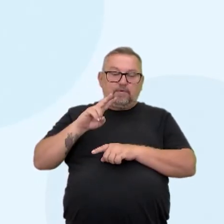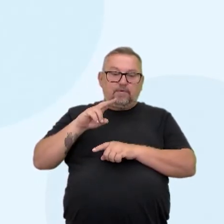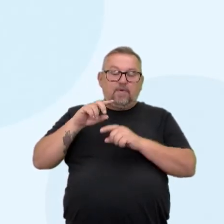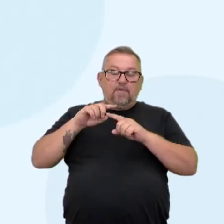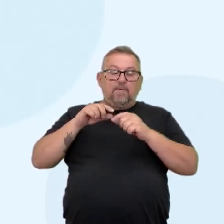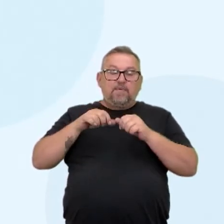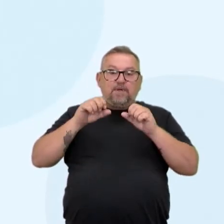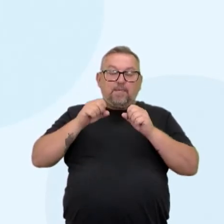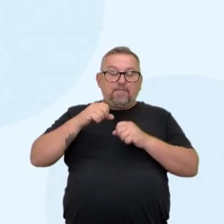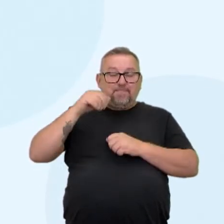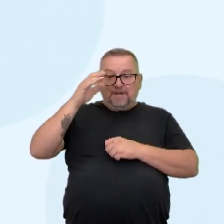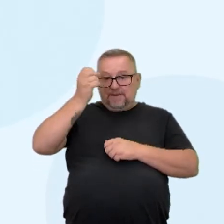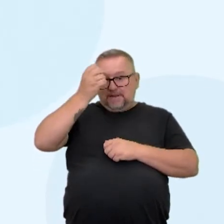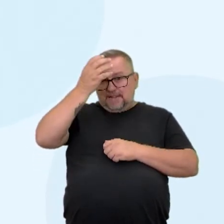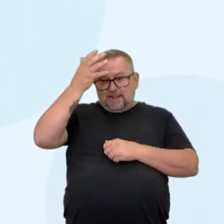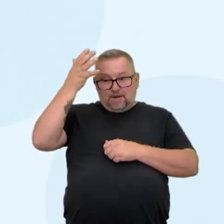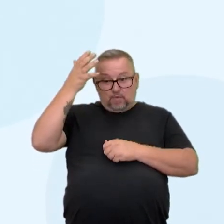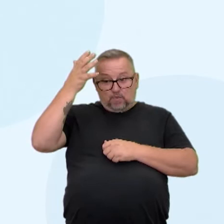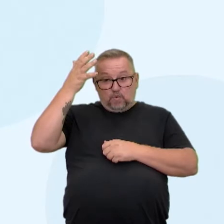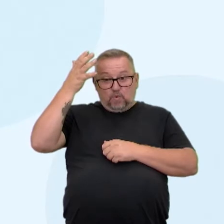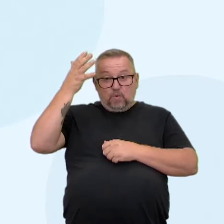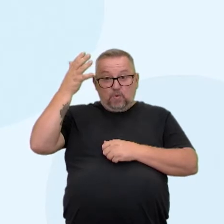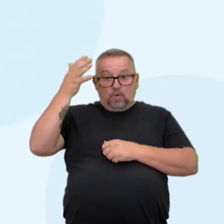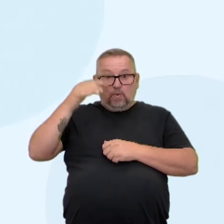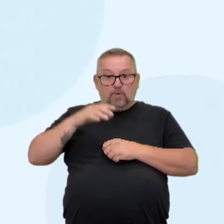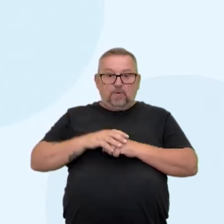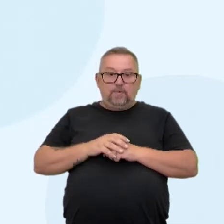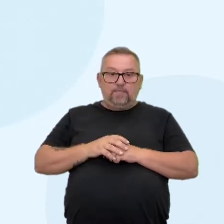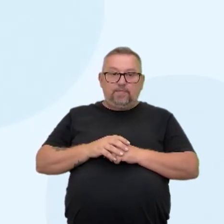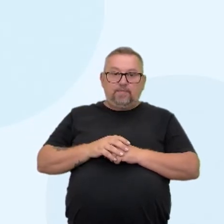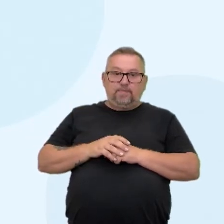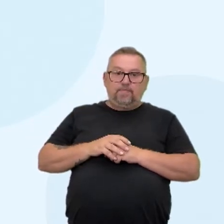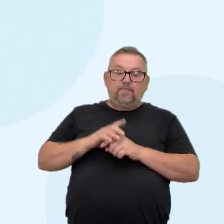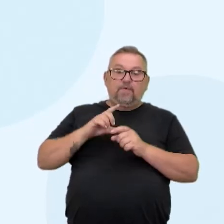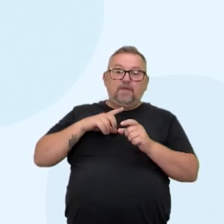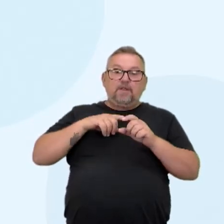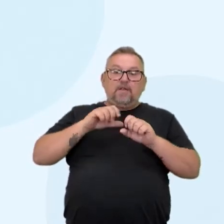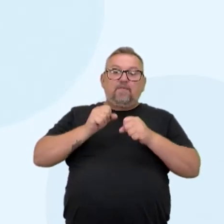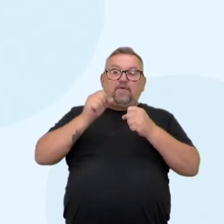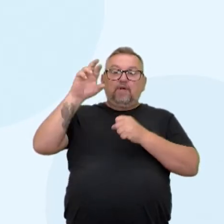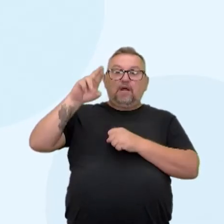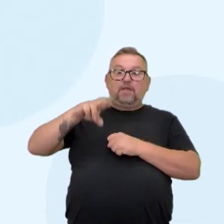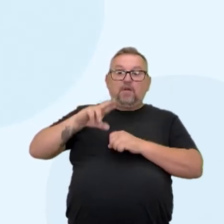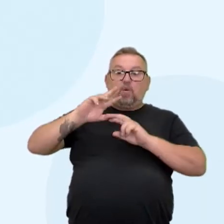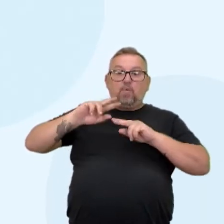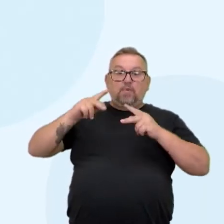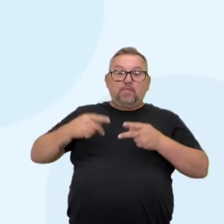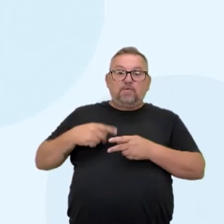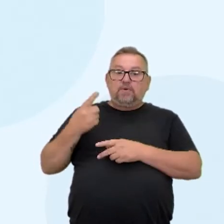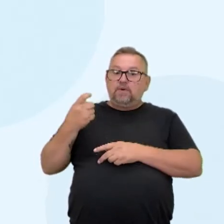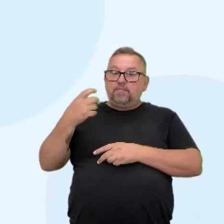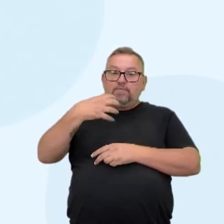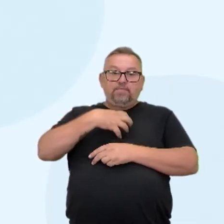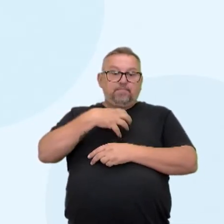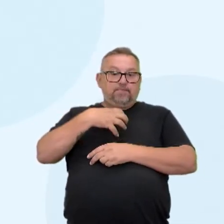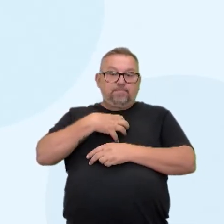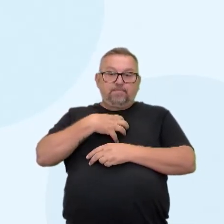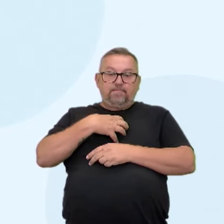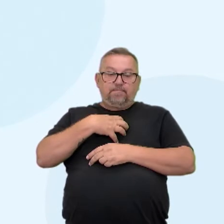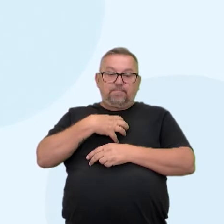ficar um pouquinho mais claro racionalismo corrente filosófica que defende a razão humana como a